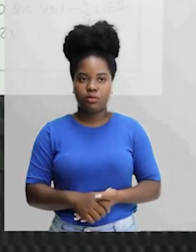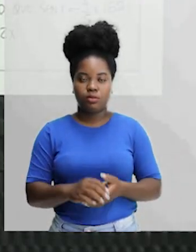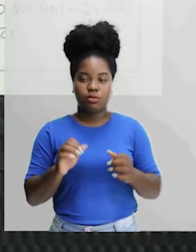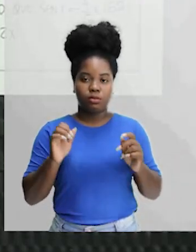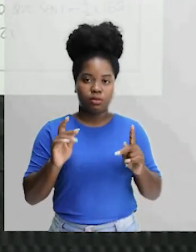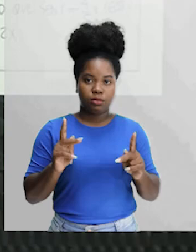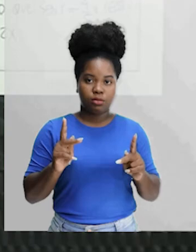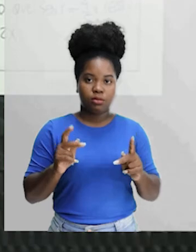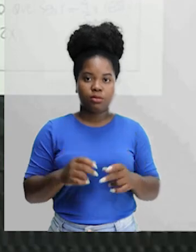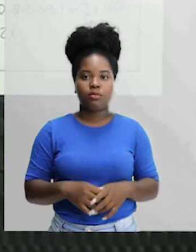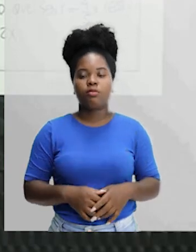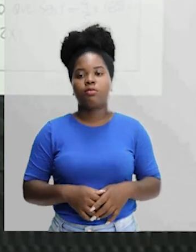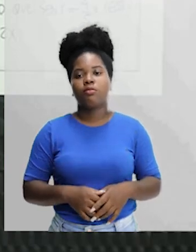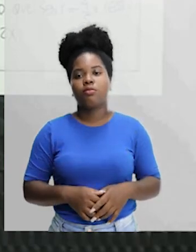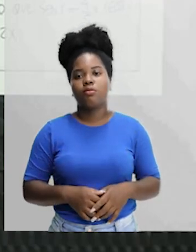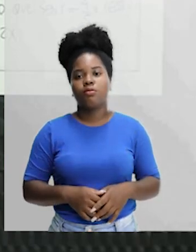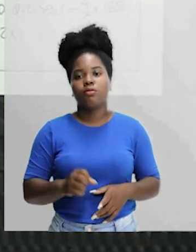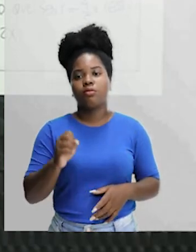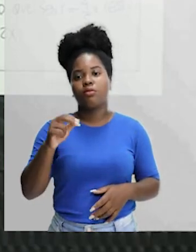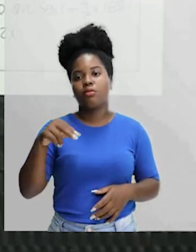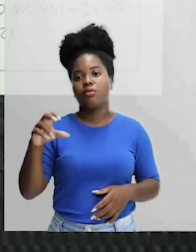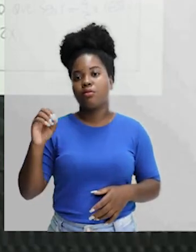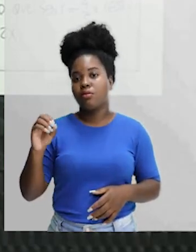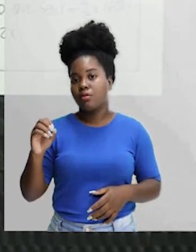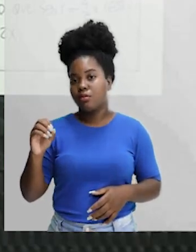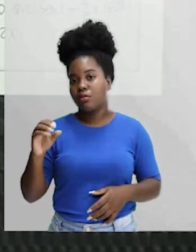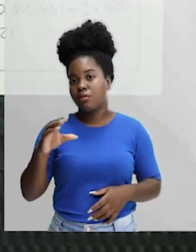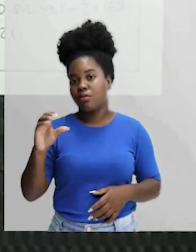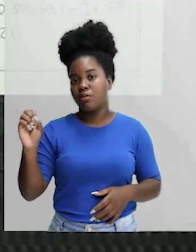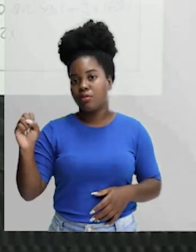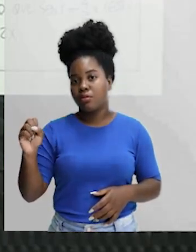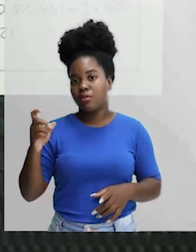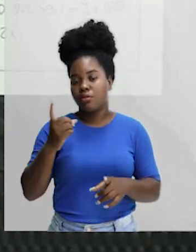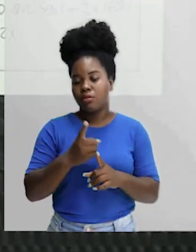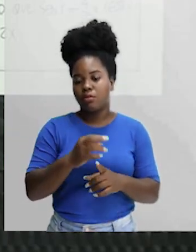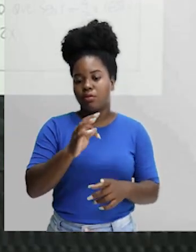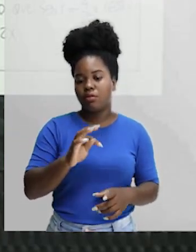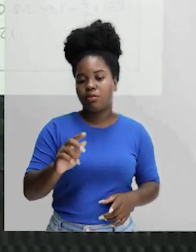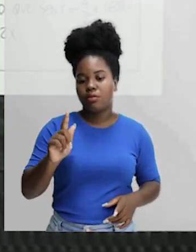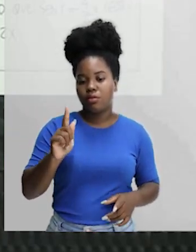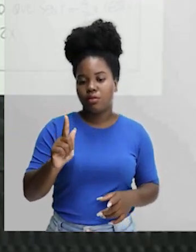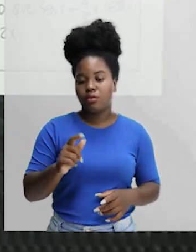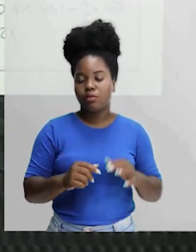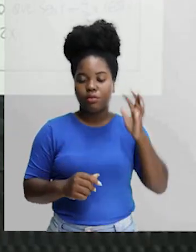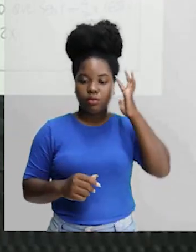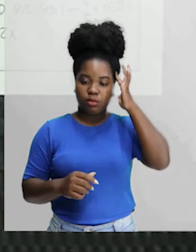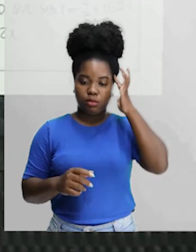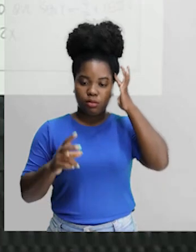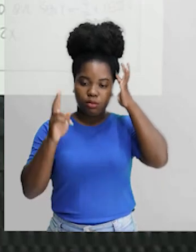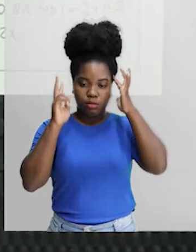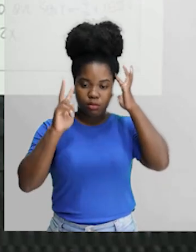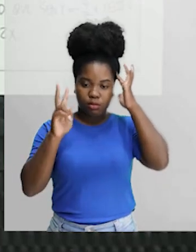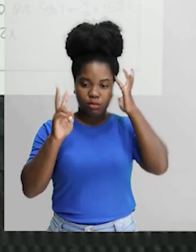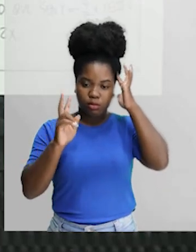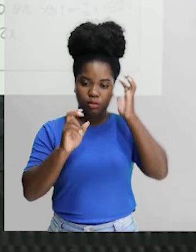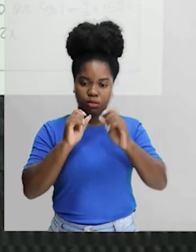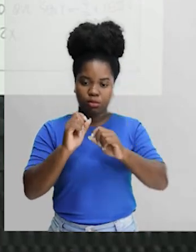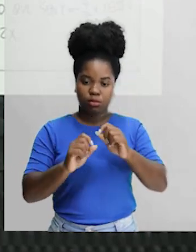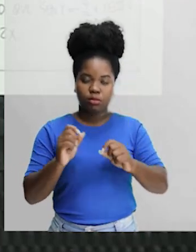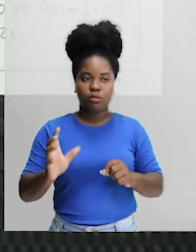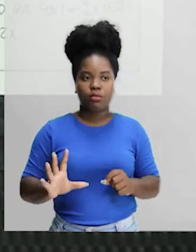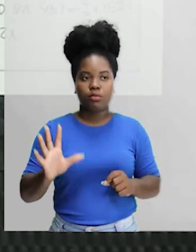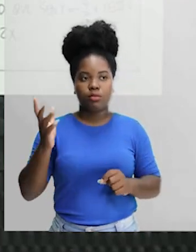Certo, turminha? Tendo o seno e o cosseno, você consegue contar a tangente, né? Lembra que a tangente